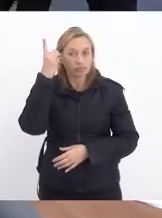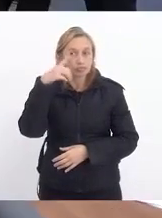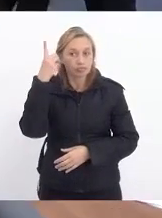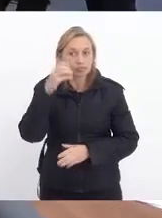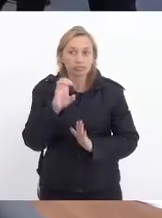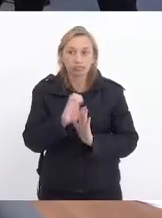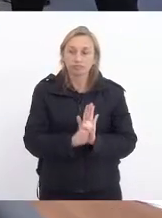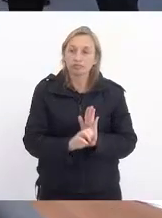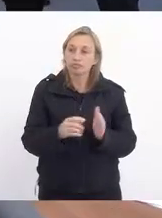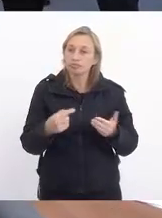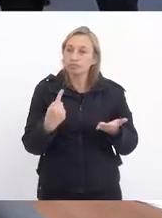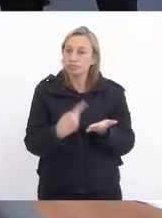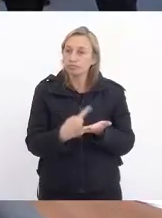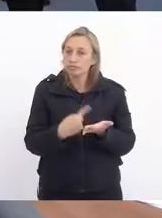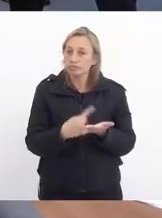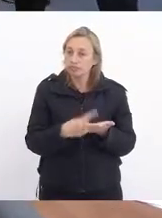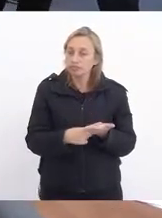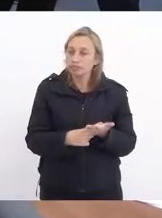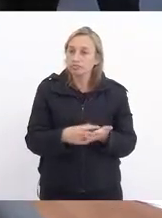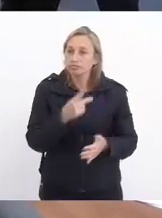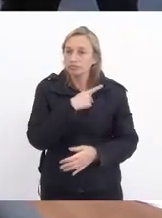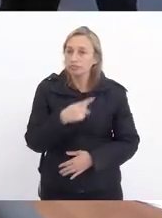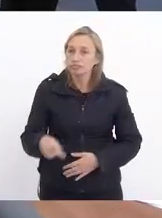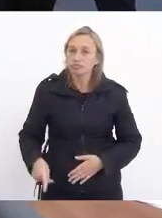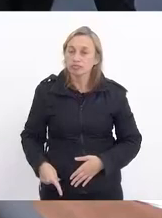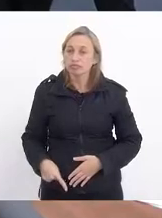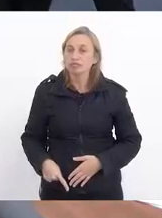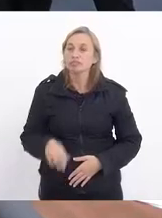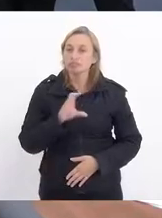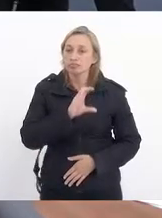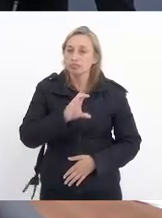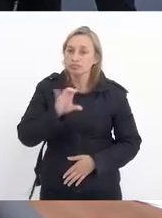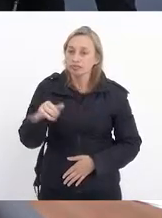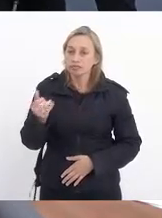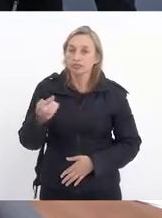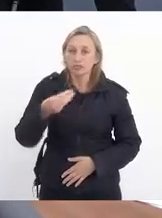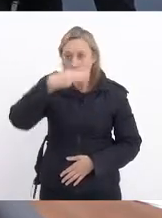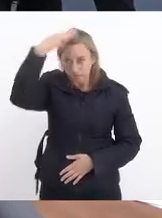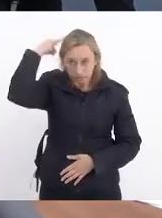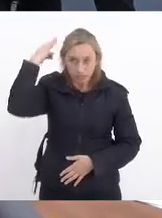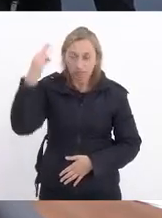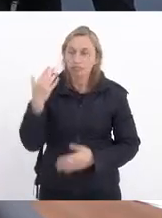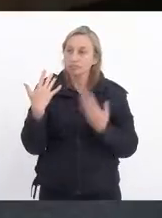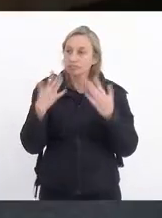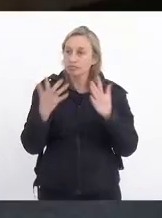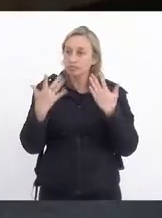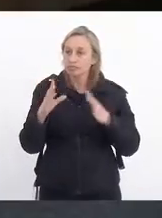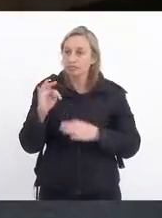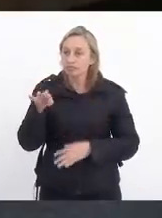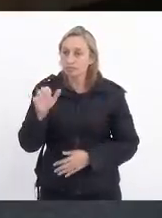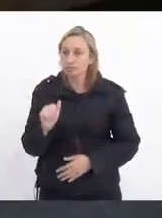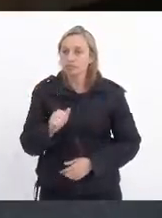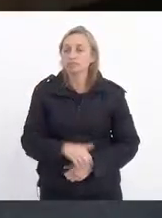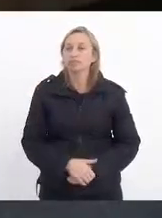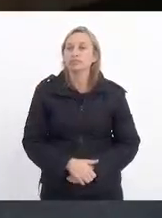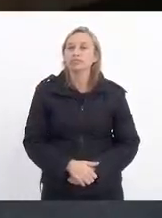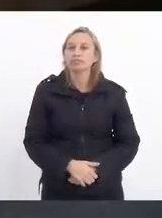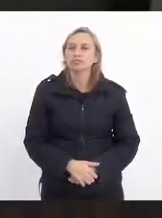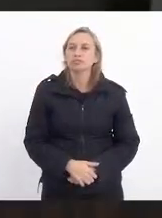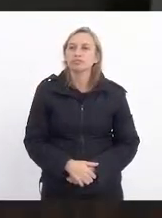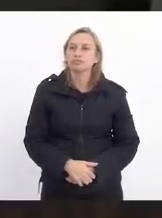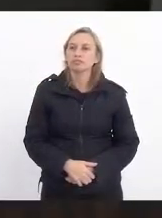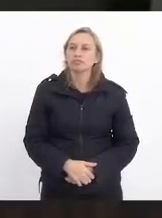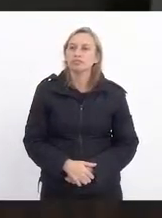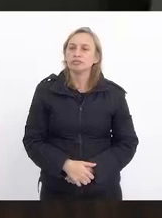de comum acordo com o presidente da ccj Márcia e Paty e parabéns Átila Nunes